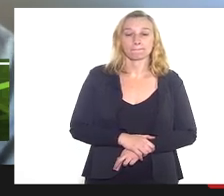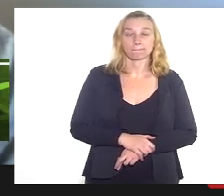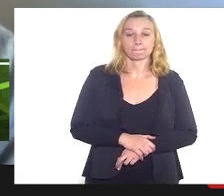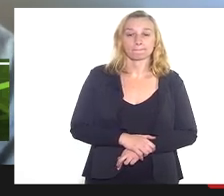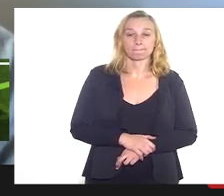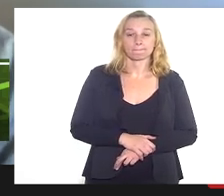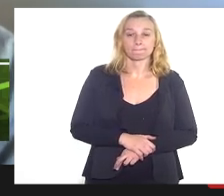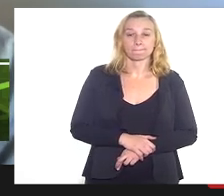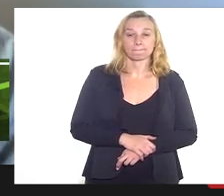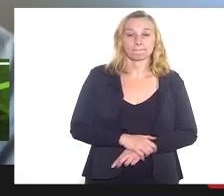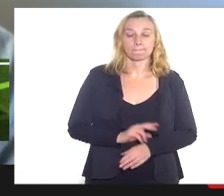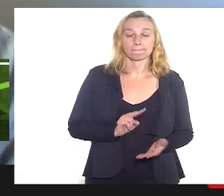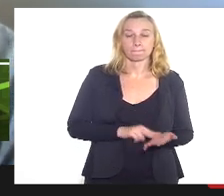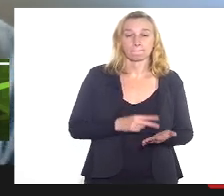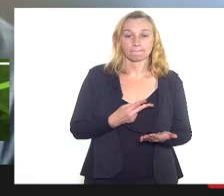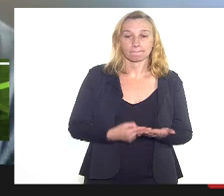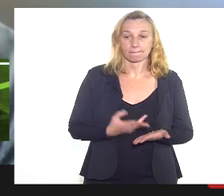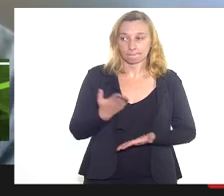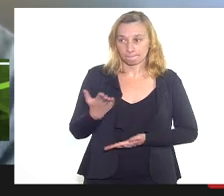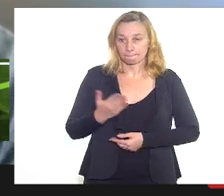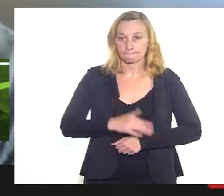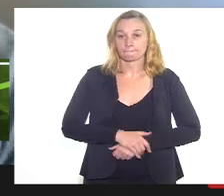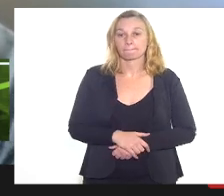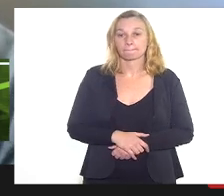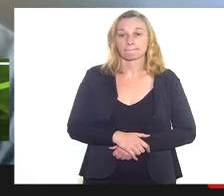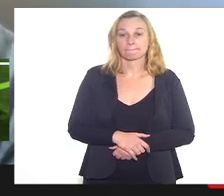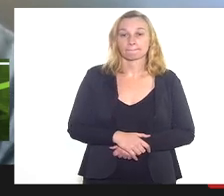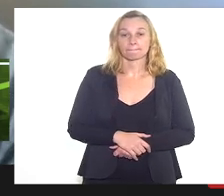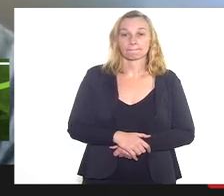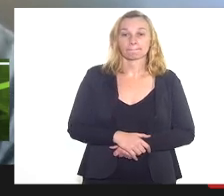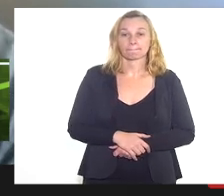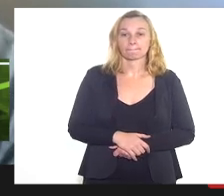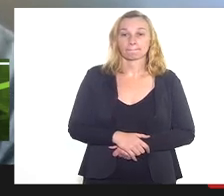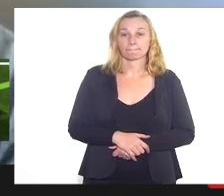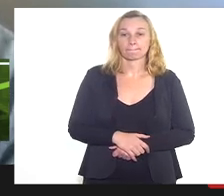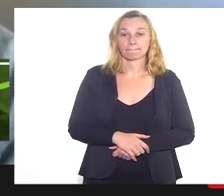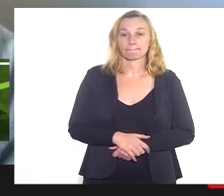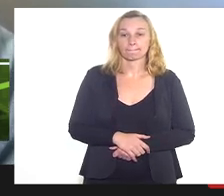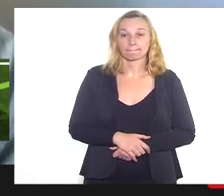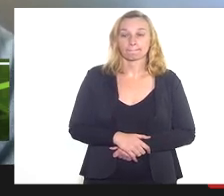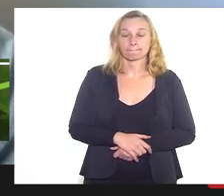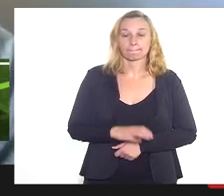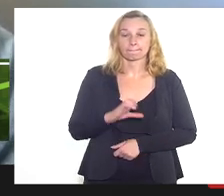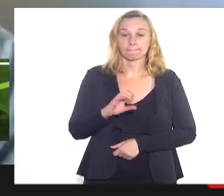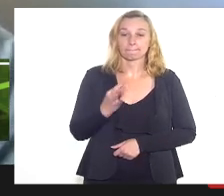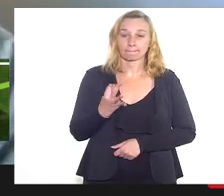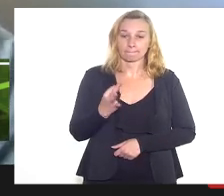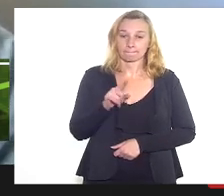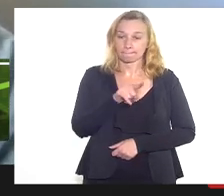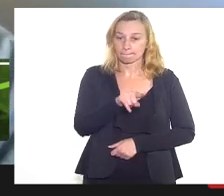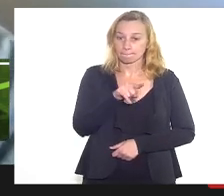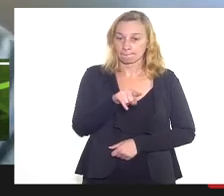a essa interpretação. É aqui no chat,